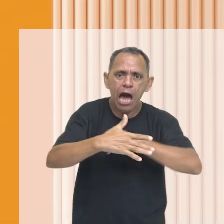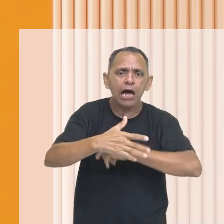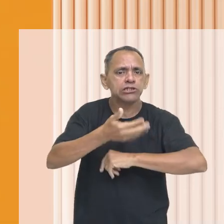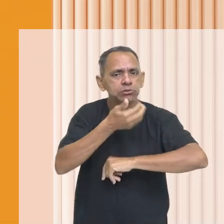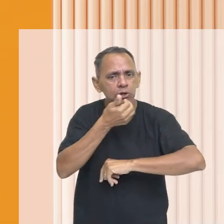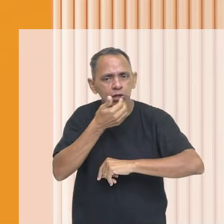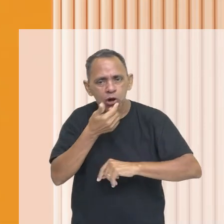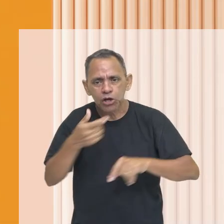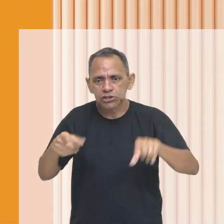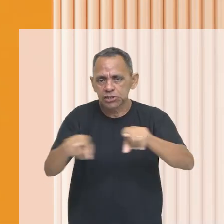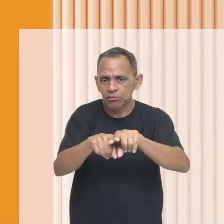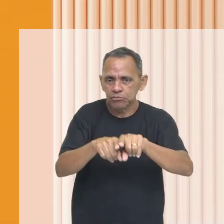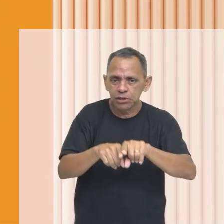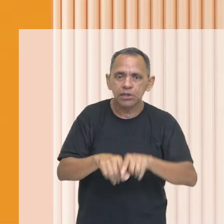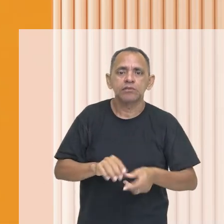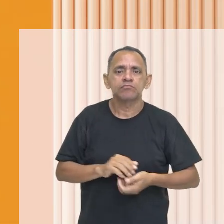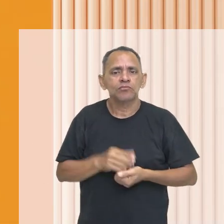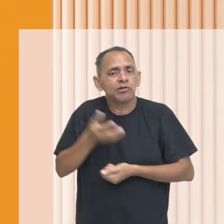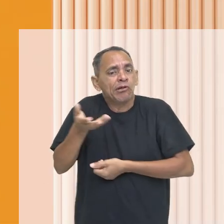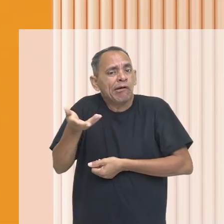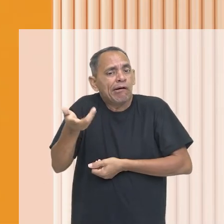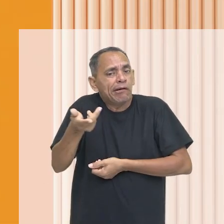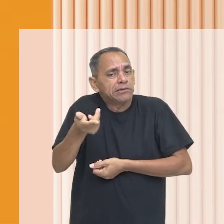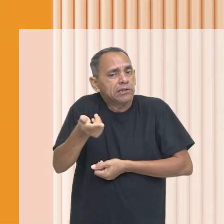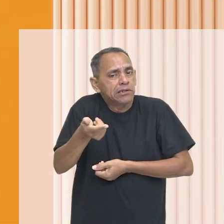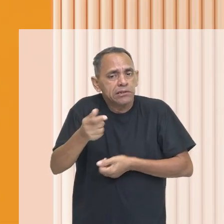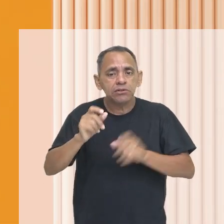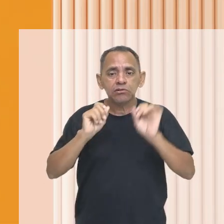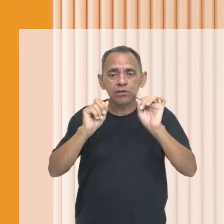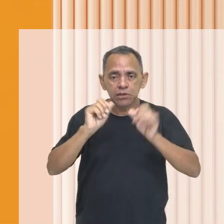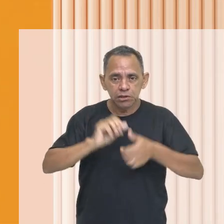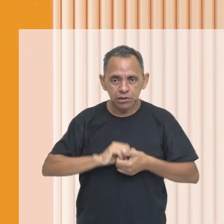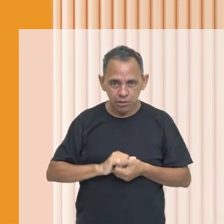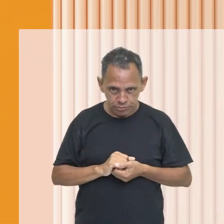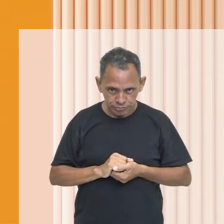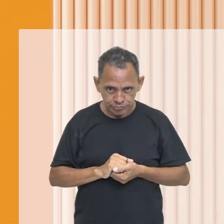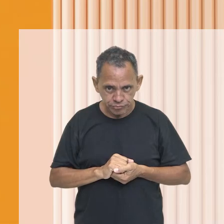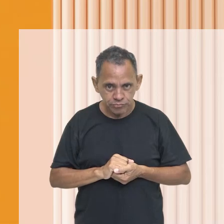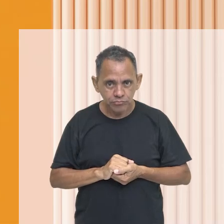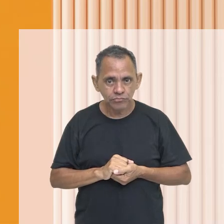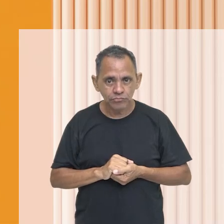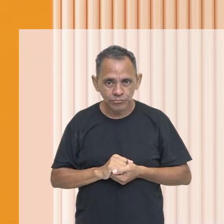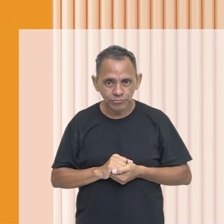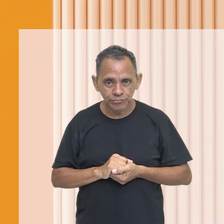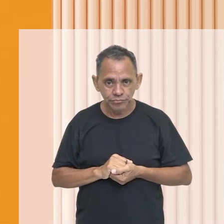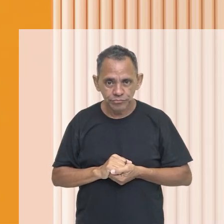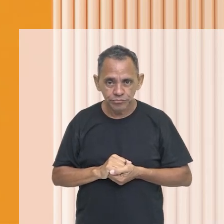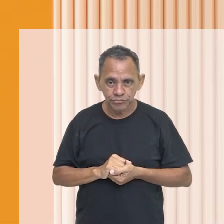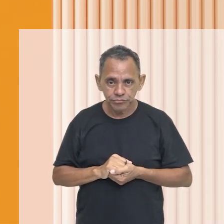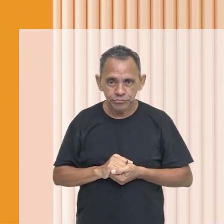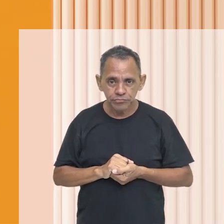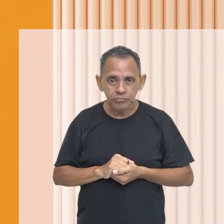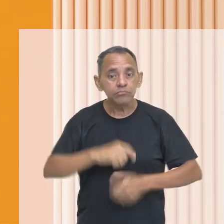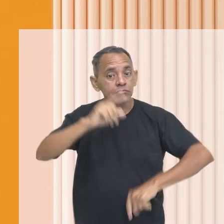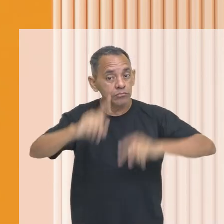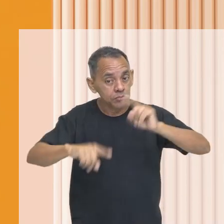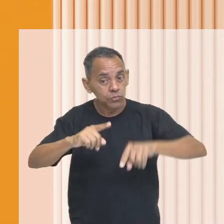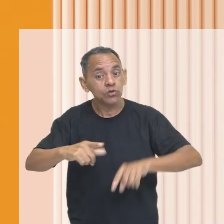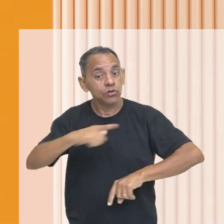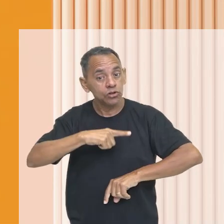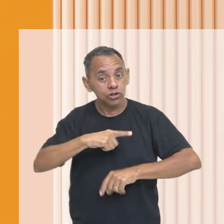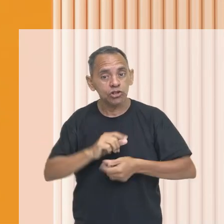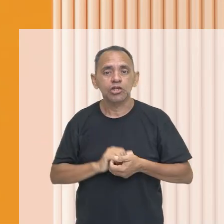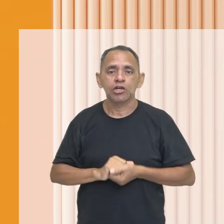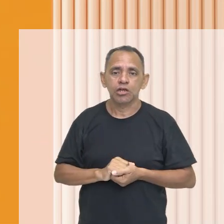de aceleração da urbanização, porque você vai ter né, por tabela, mais